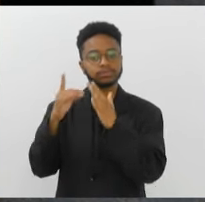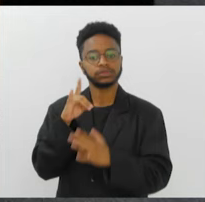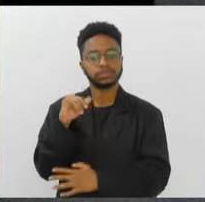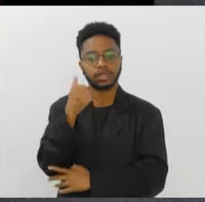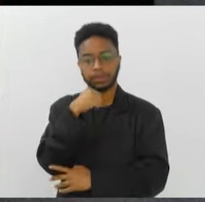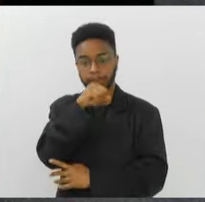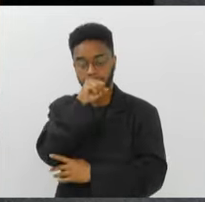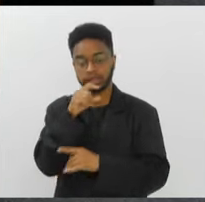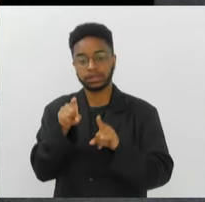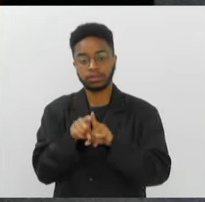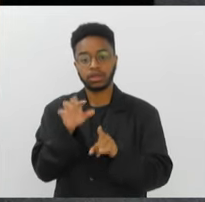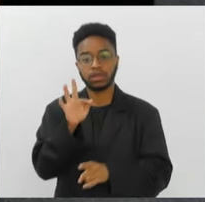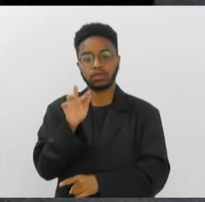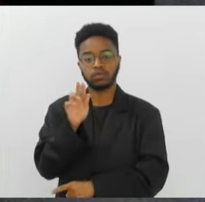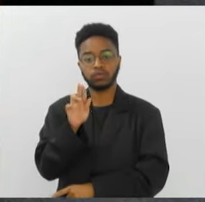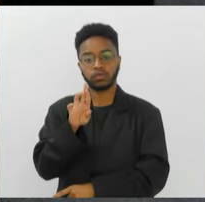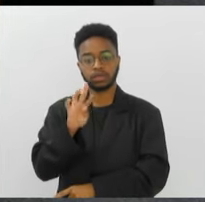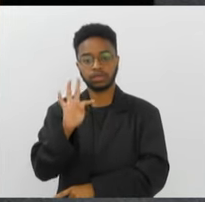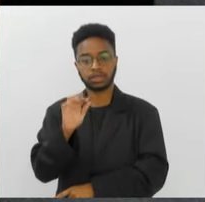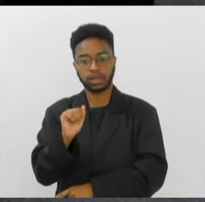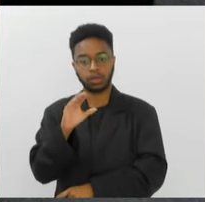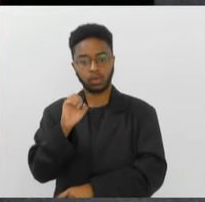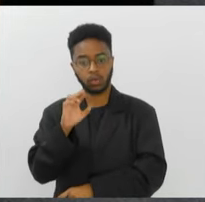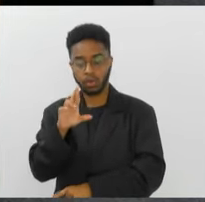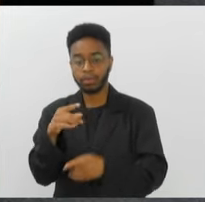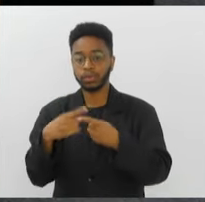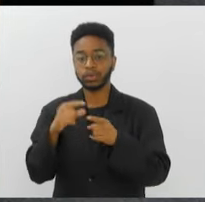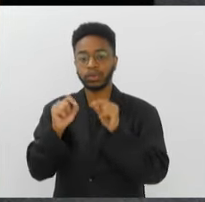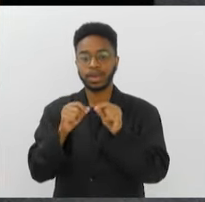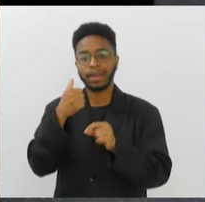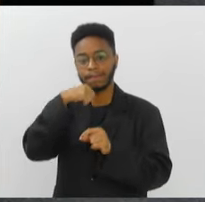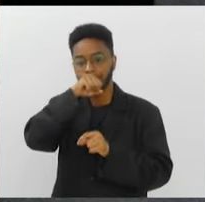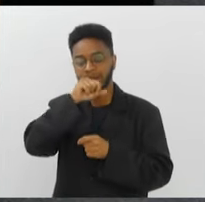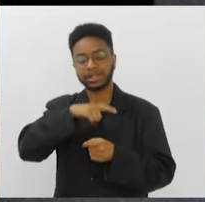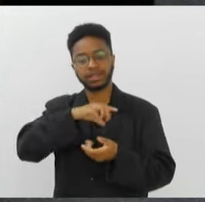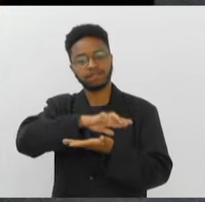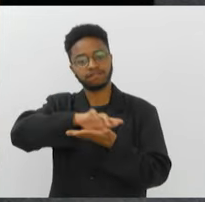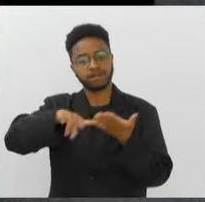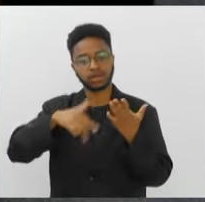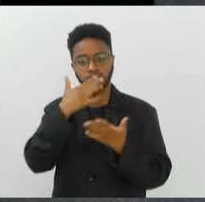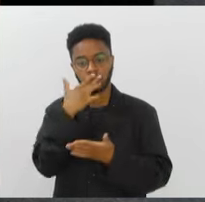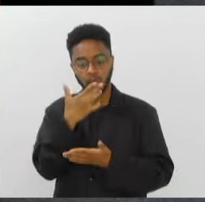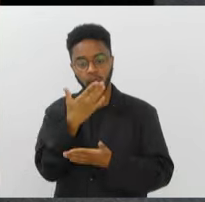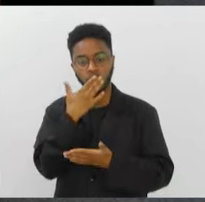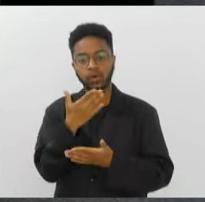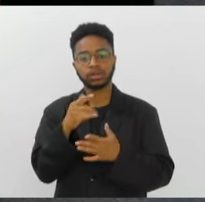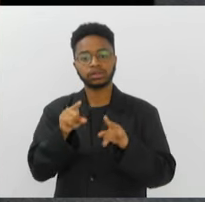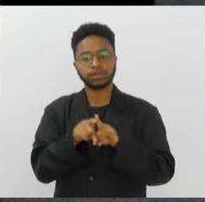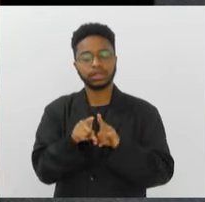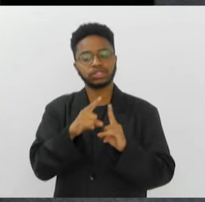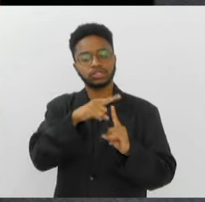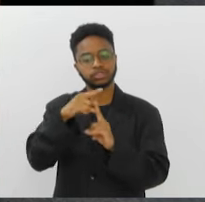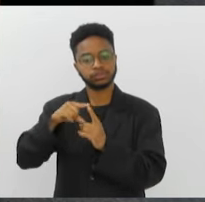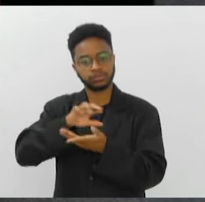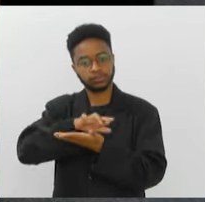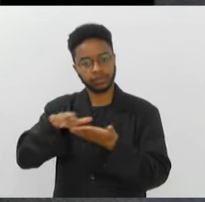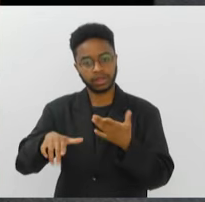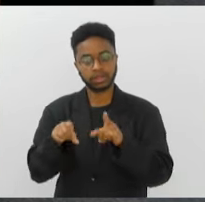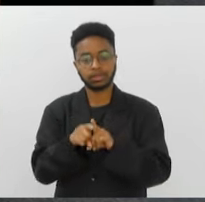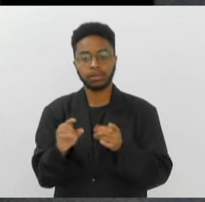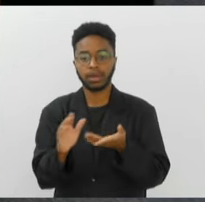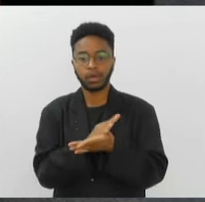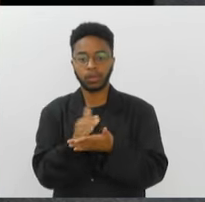Mães. E o Furta Cor é porque as mães são exatamente diversas, múltiplas, e são muitos tipos de mães, e que muitas